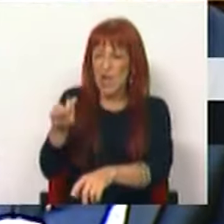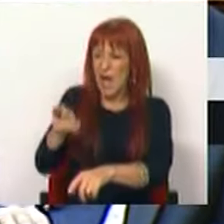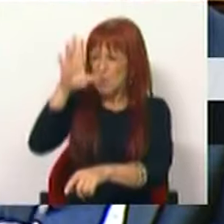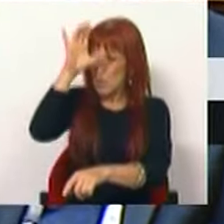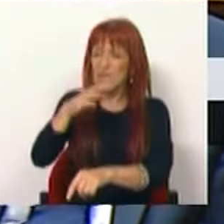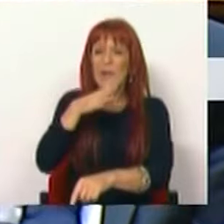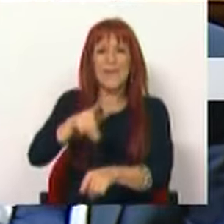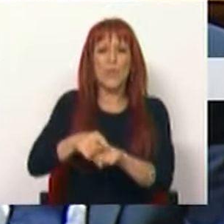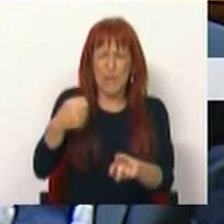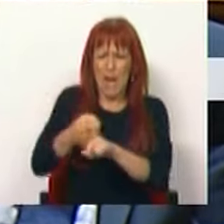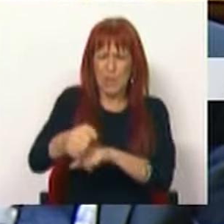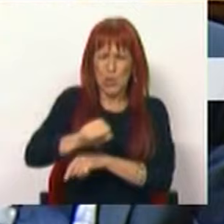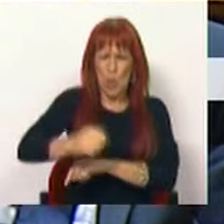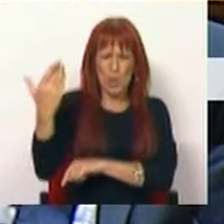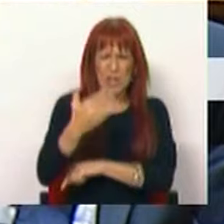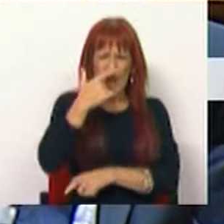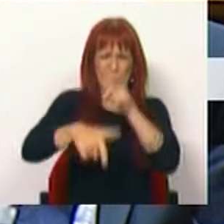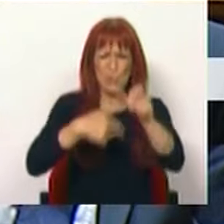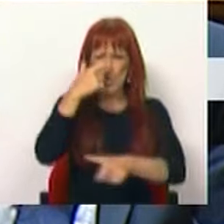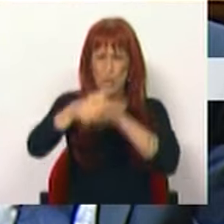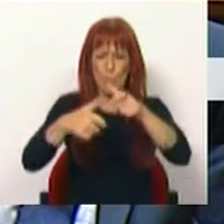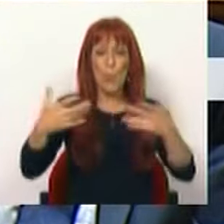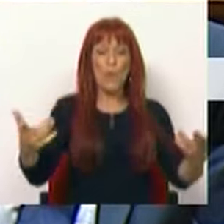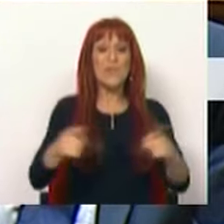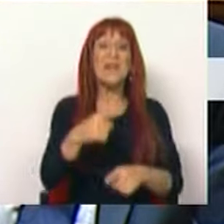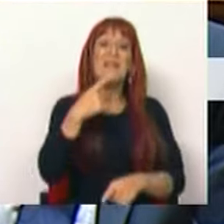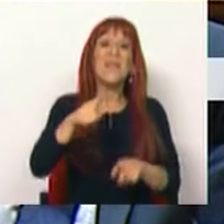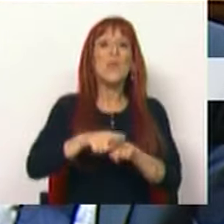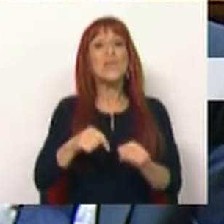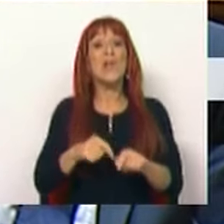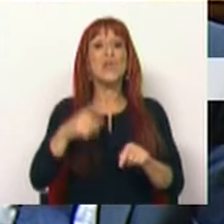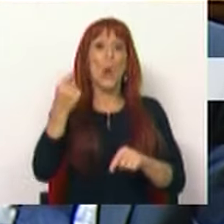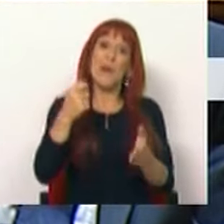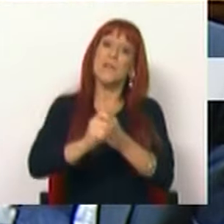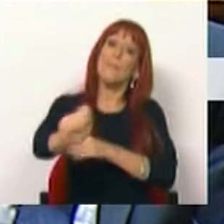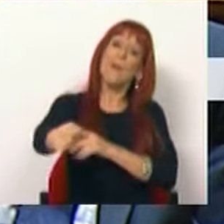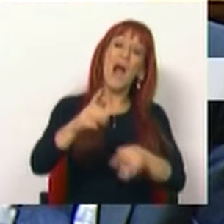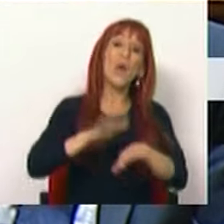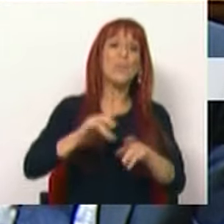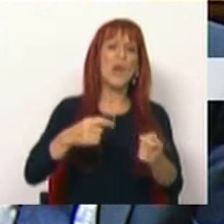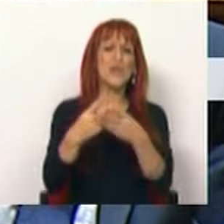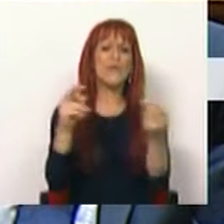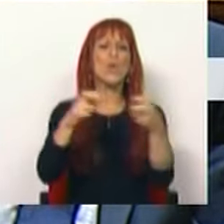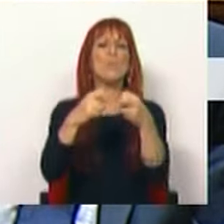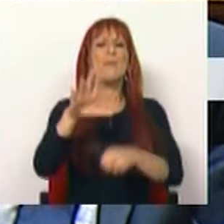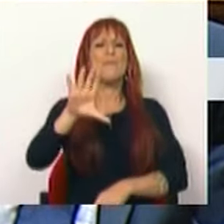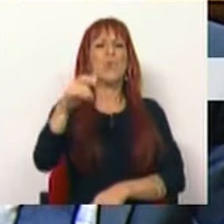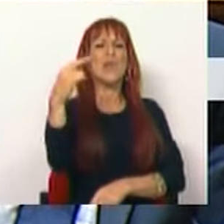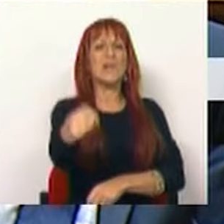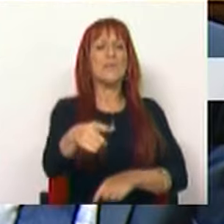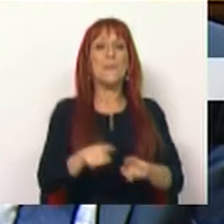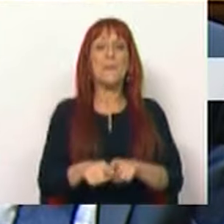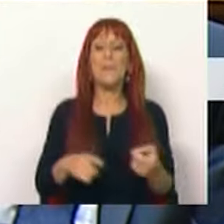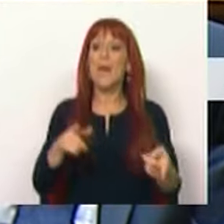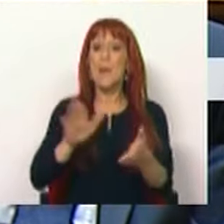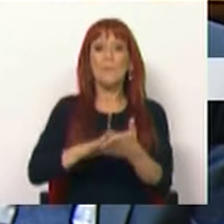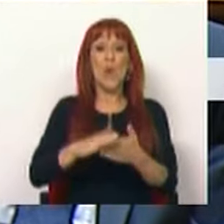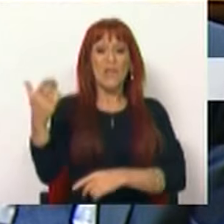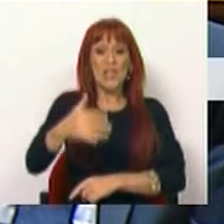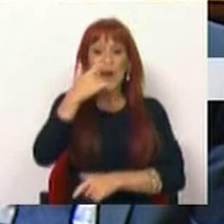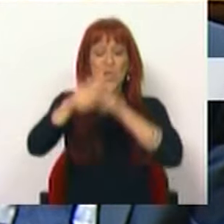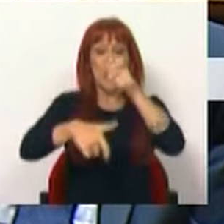que justificaram o ataque aos direitos dos trabalhadores e do povo, dizendo que esse era o preço a pagar para resolver os problemas do país. Prova que os direitos